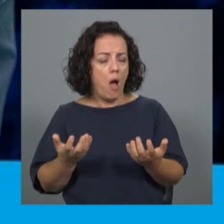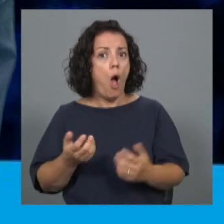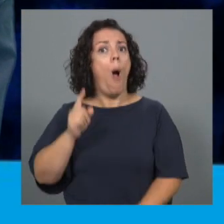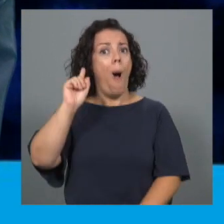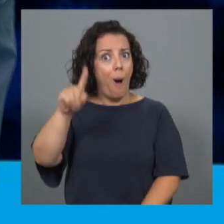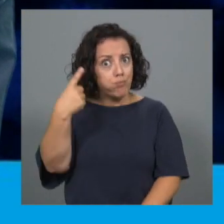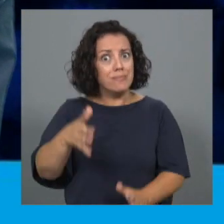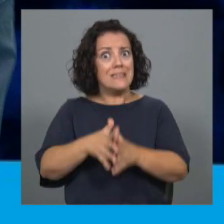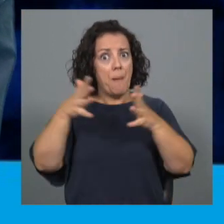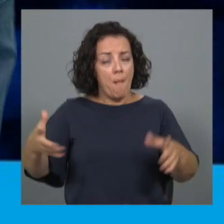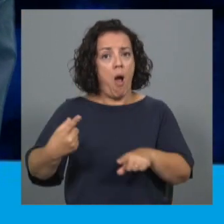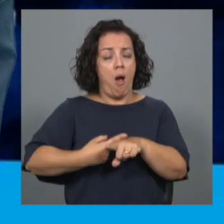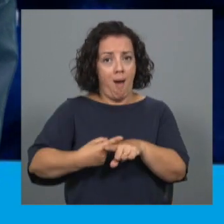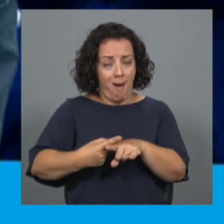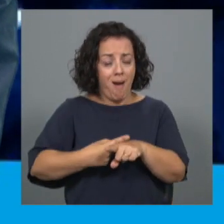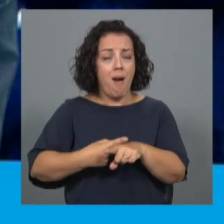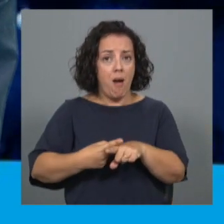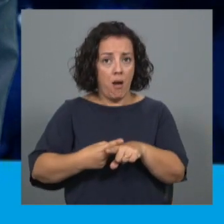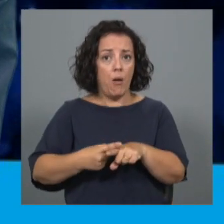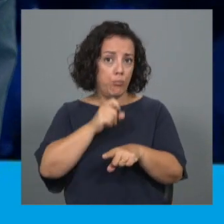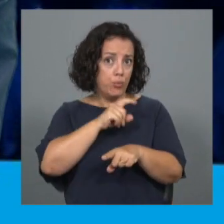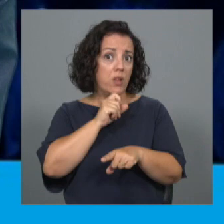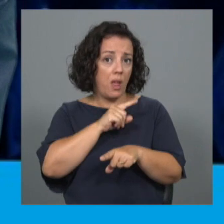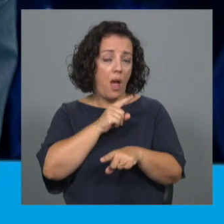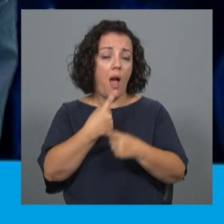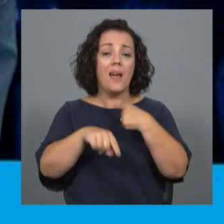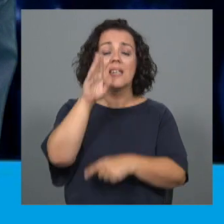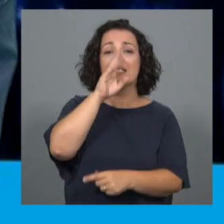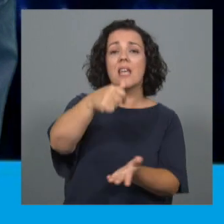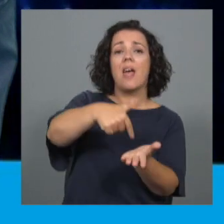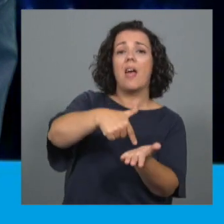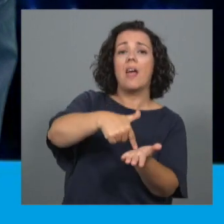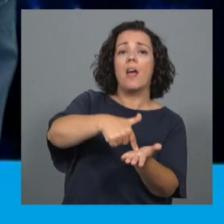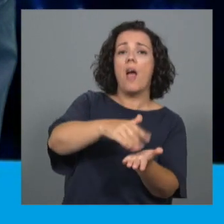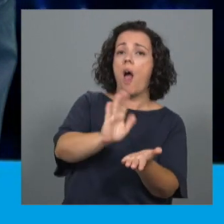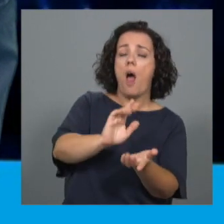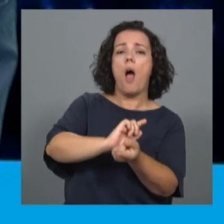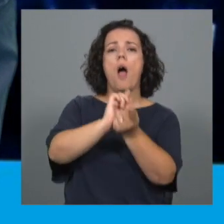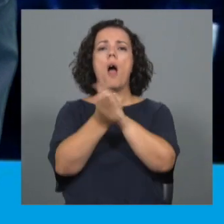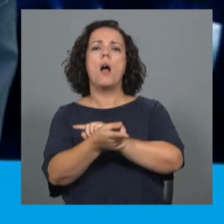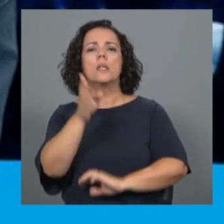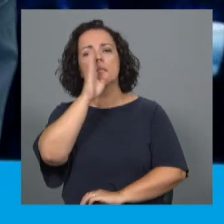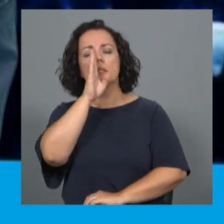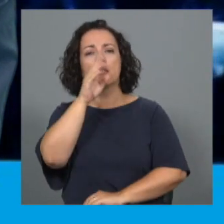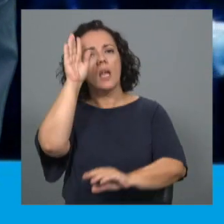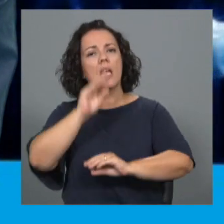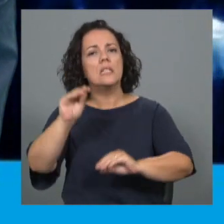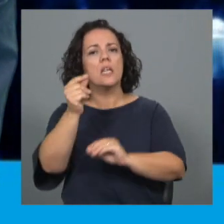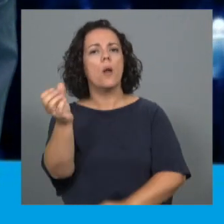procurada se, em vez de cobrar propinas, se houvesse um ensino gratuito, se houvesse a tal liberdade de